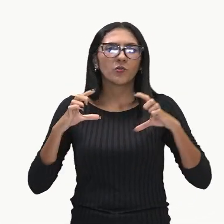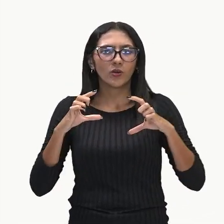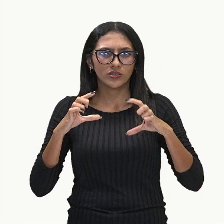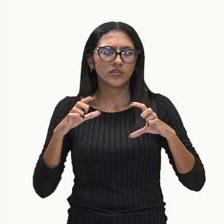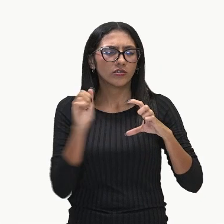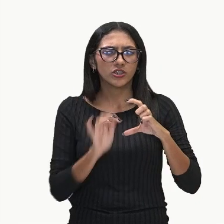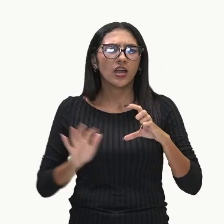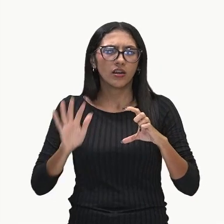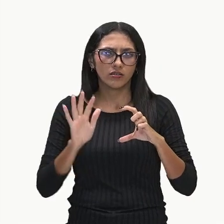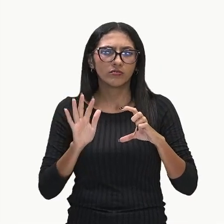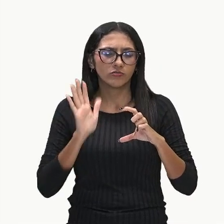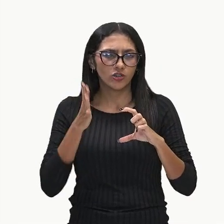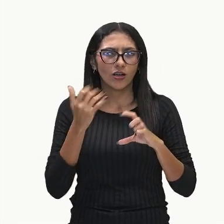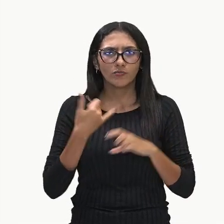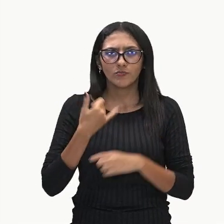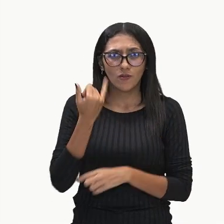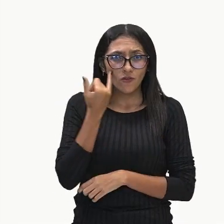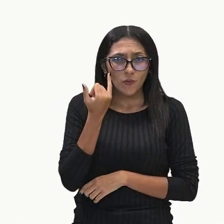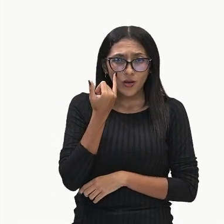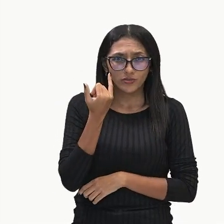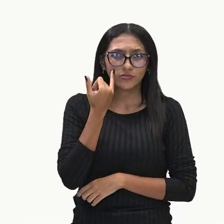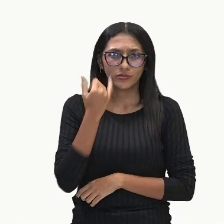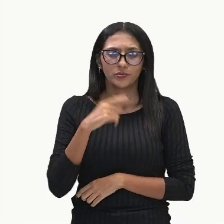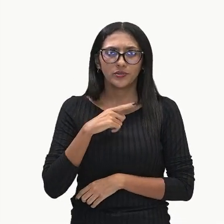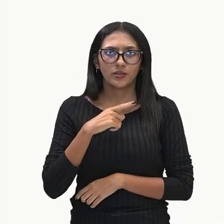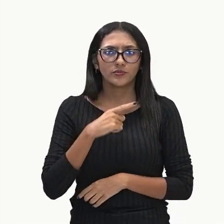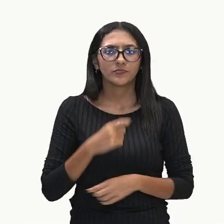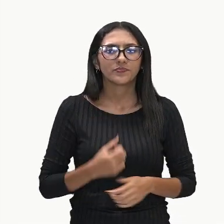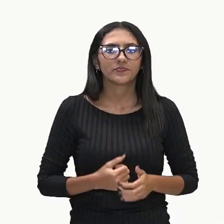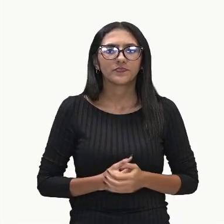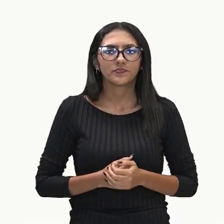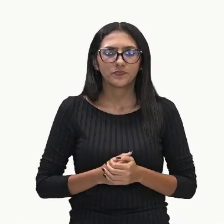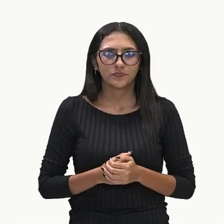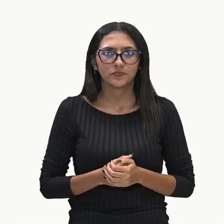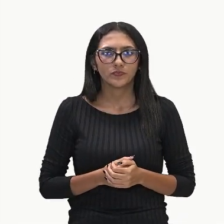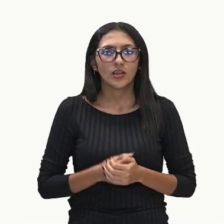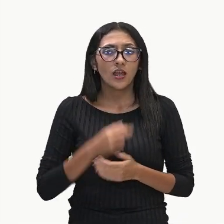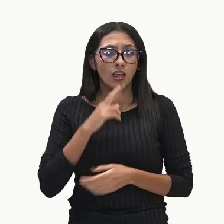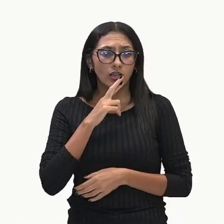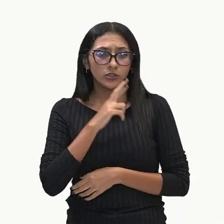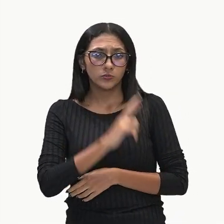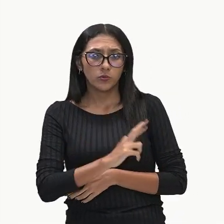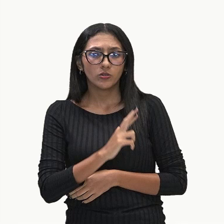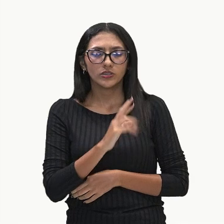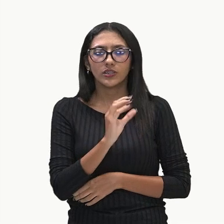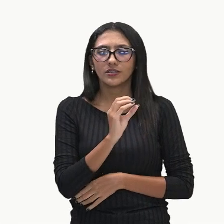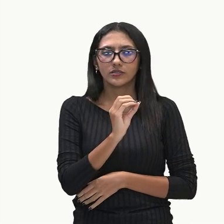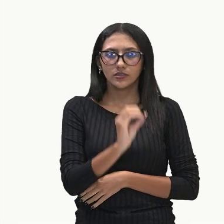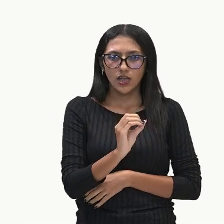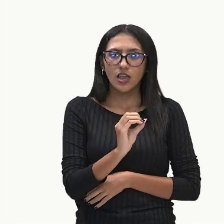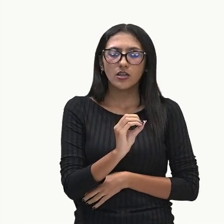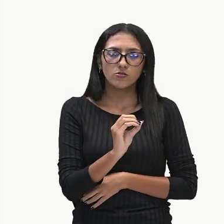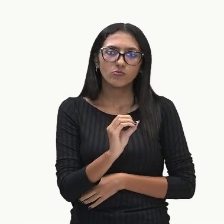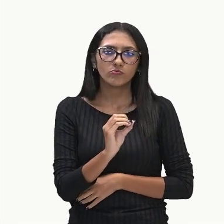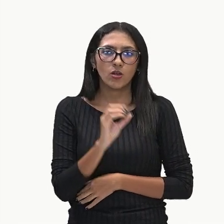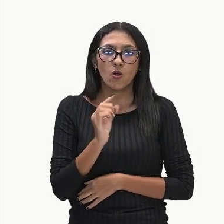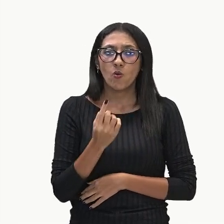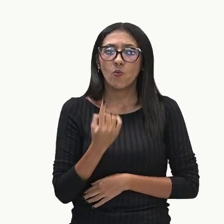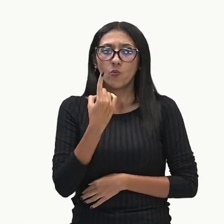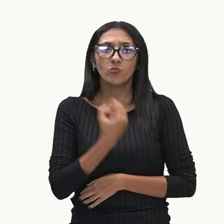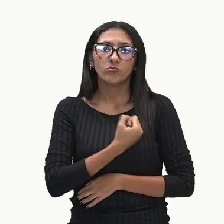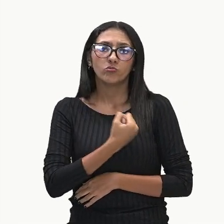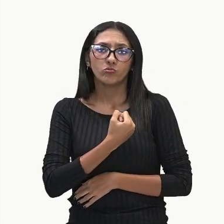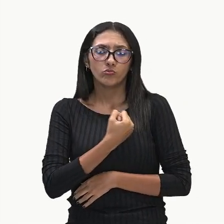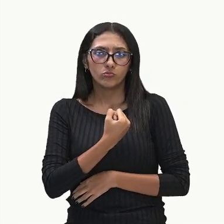geral dela, na equação incompleta. Quando um produto é igual a zero, pelo menos um dos fatores envolvidos vai ser o